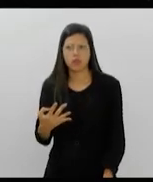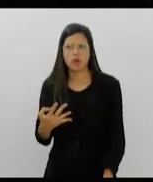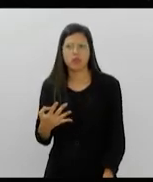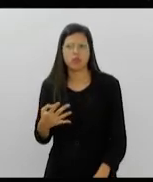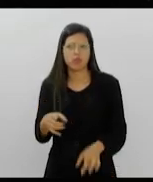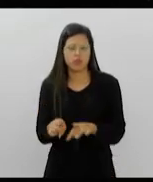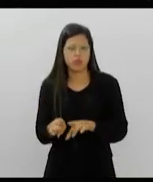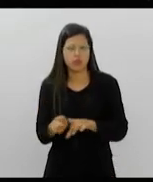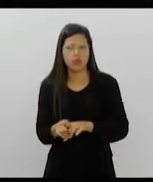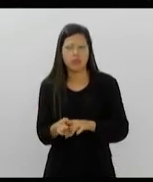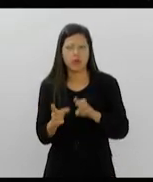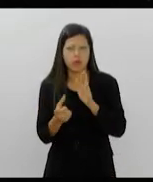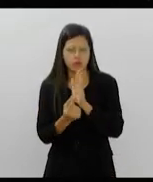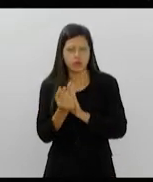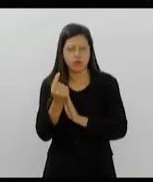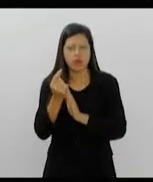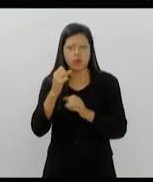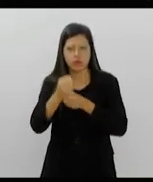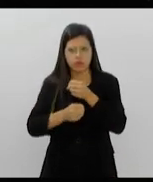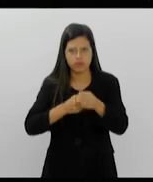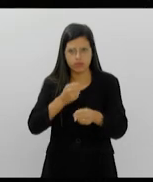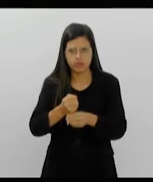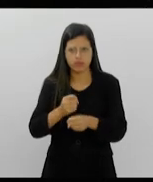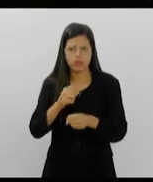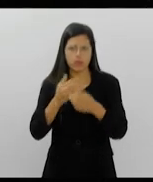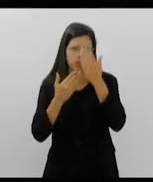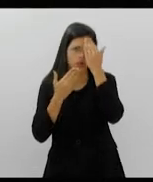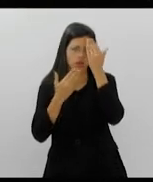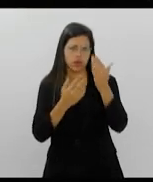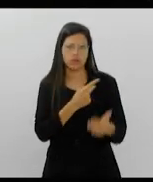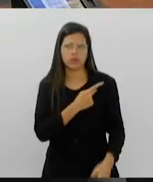que teremos que aprovar esse ano. Muito obrigado, senhor presidente.